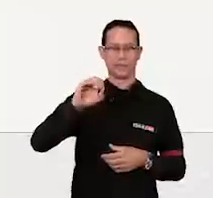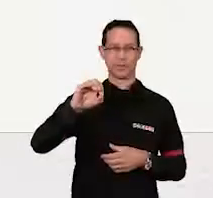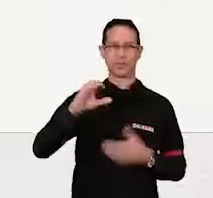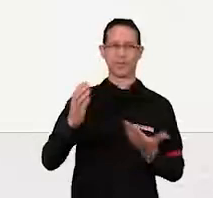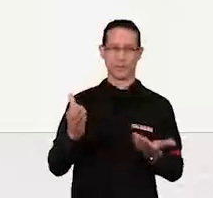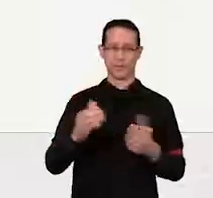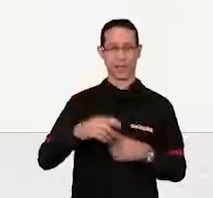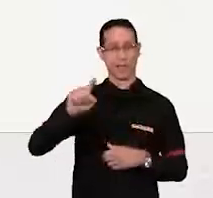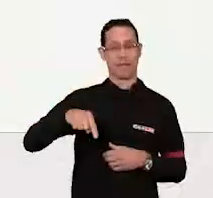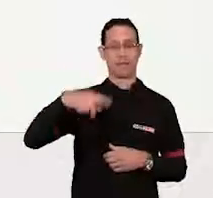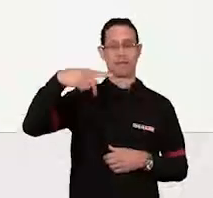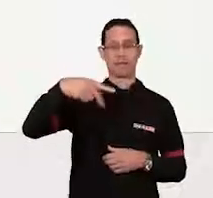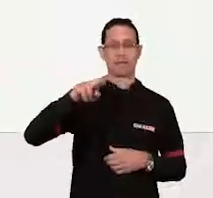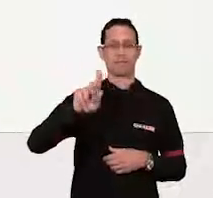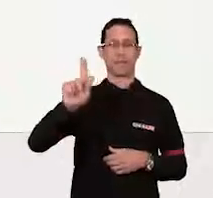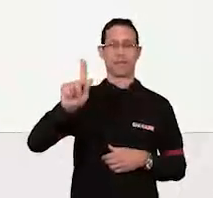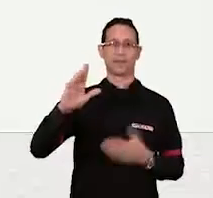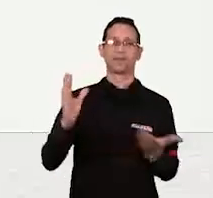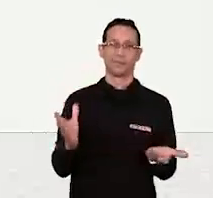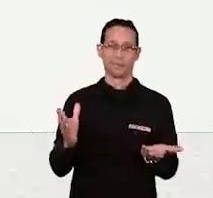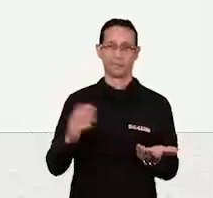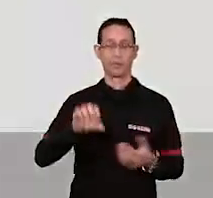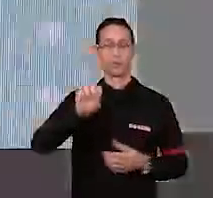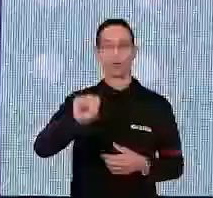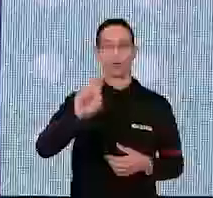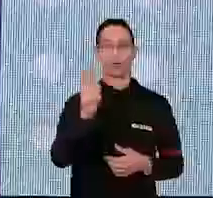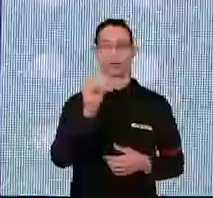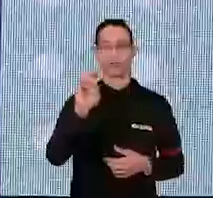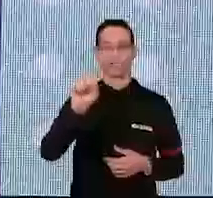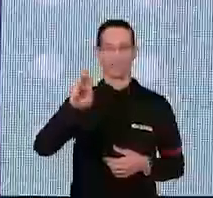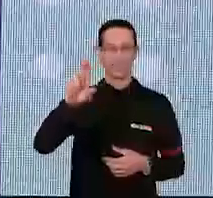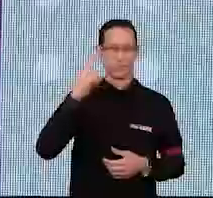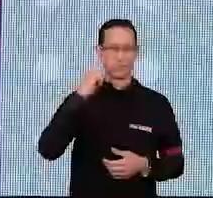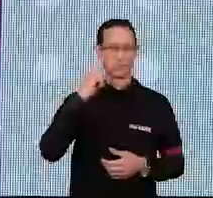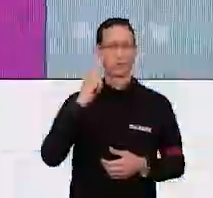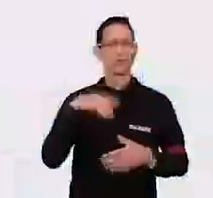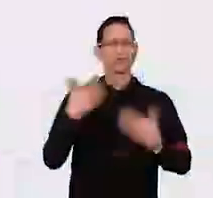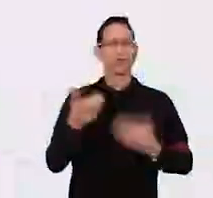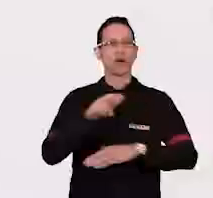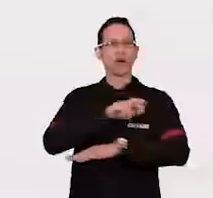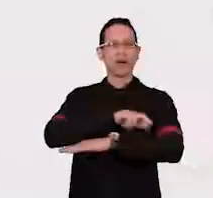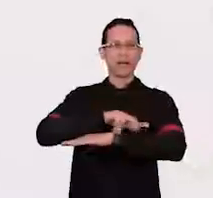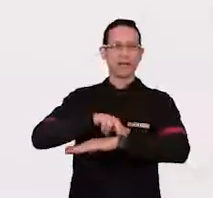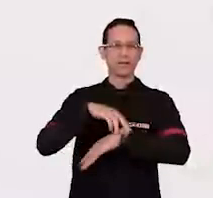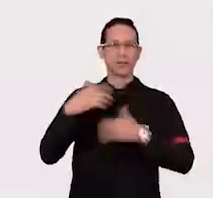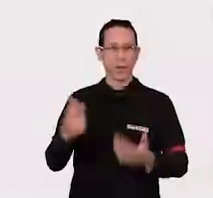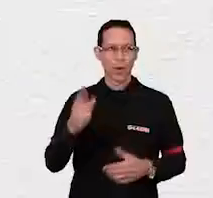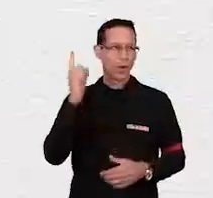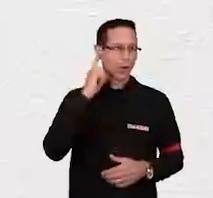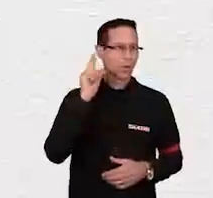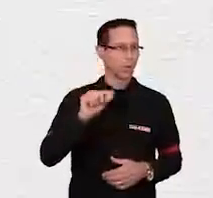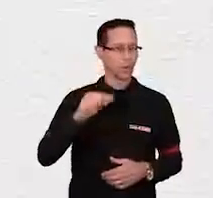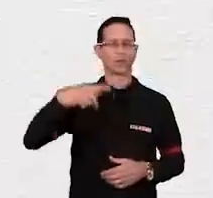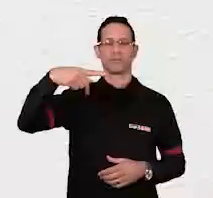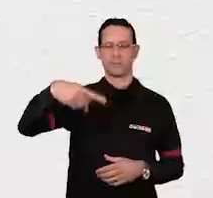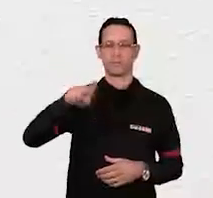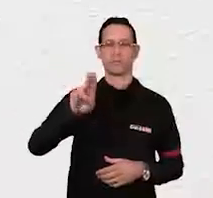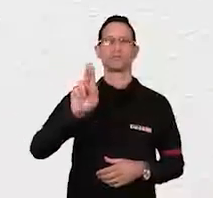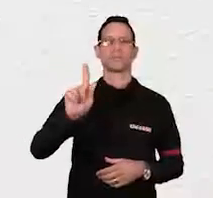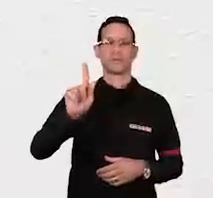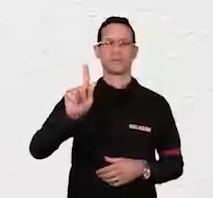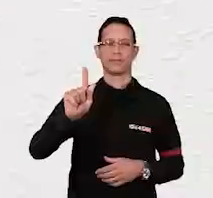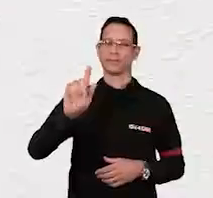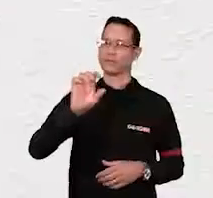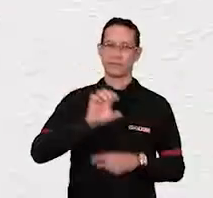orelha externa, mas os animais, né? Quando a gente vai relacionar uma raça para a orelha média, com certeza o pug seria um dos